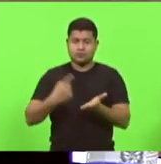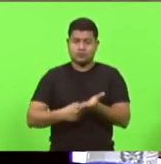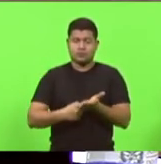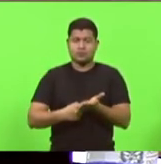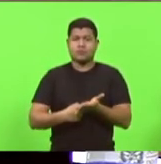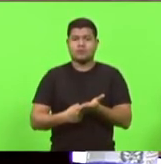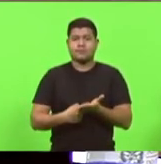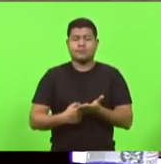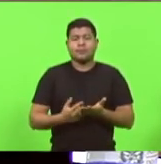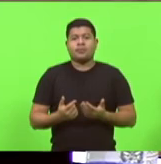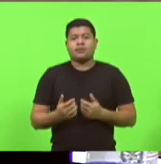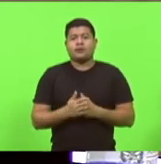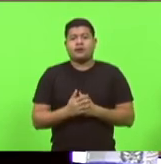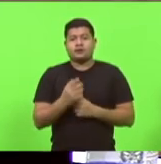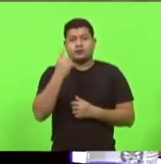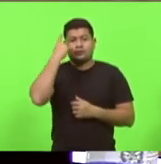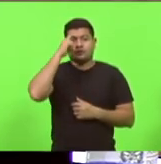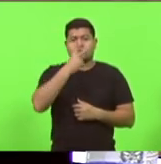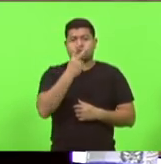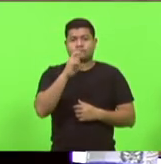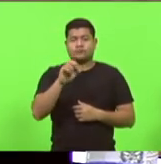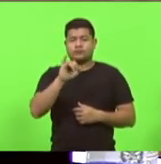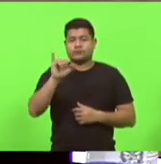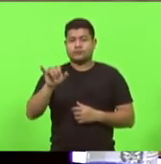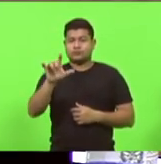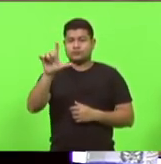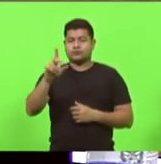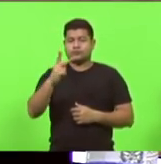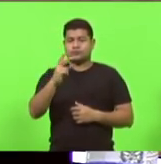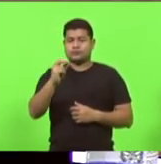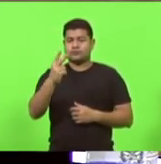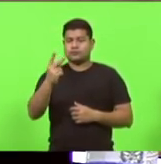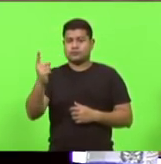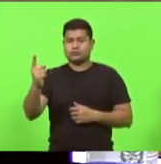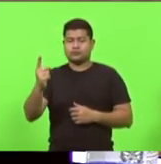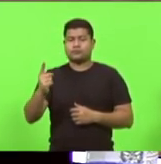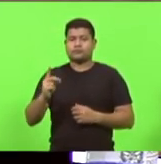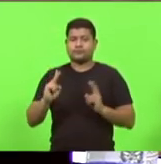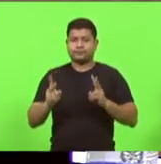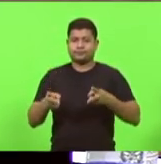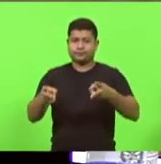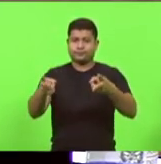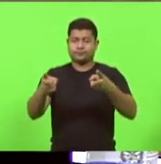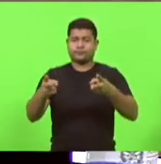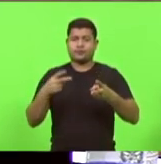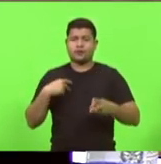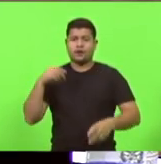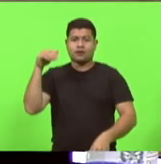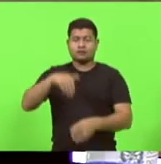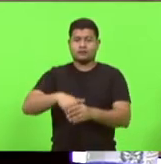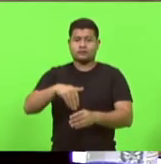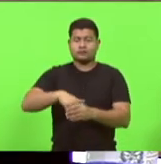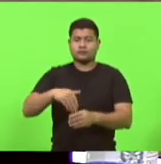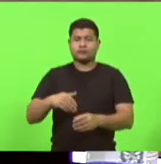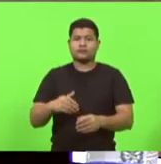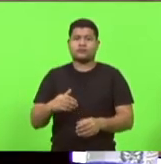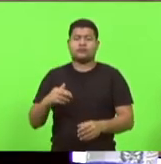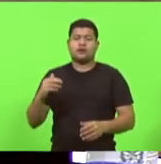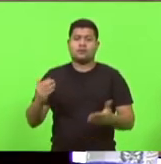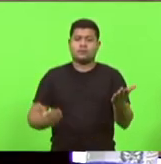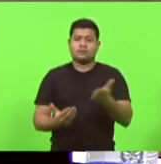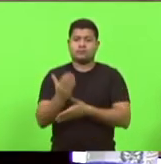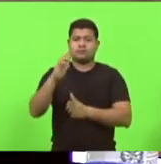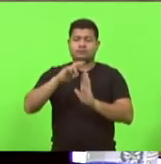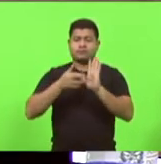20 de julho de 2021. Ato contínuo, foi submetida à votação e aprovada a redação final